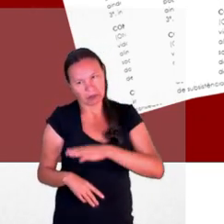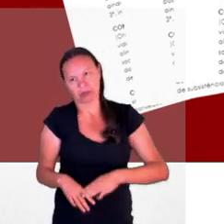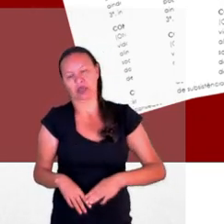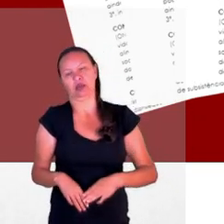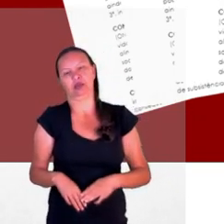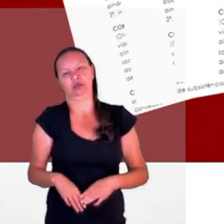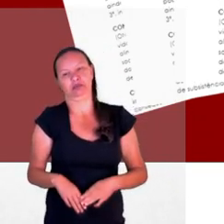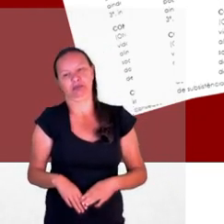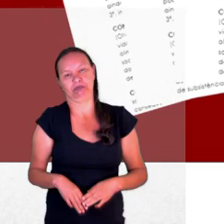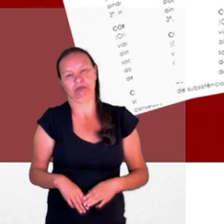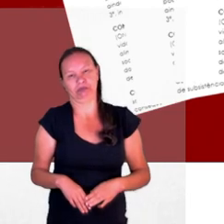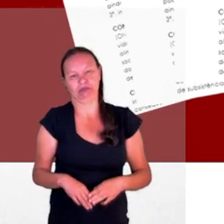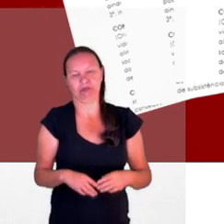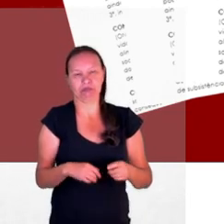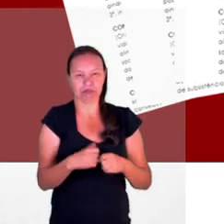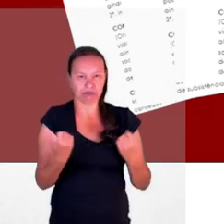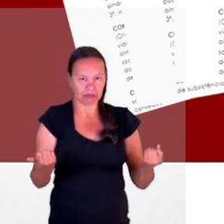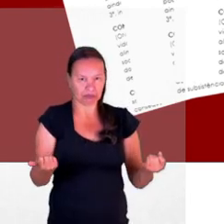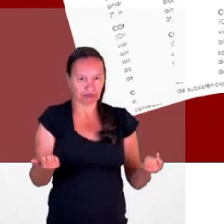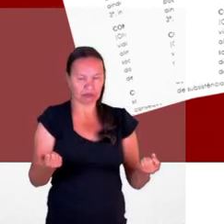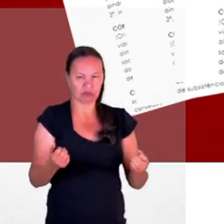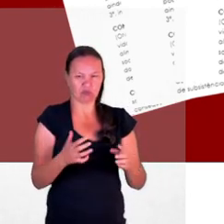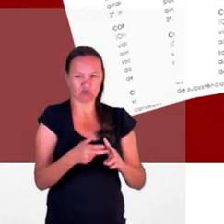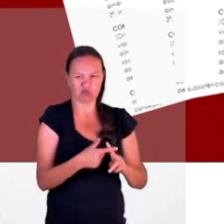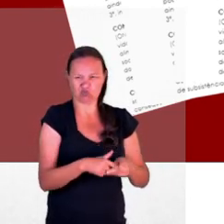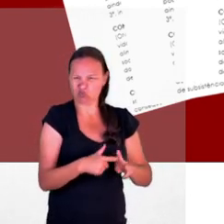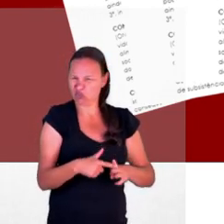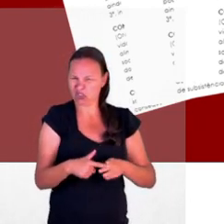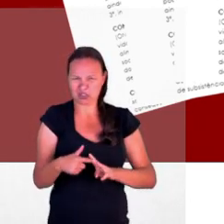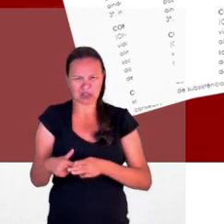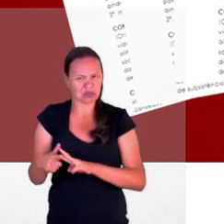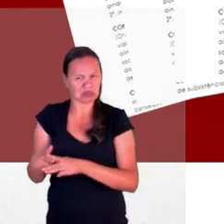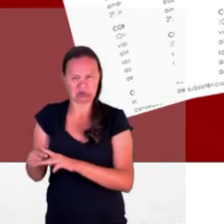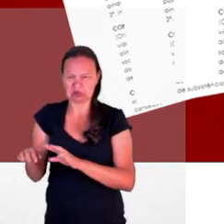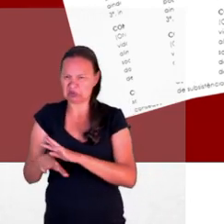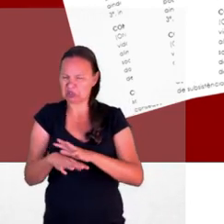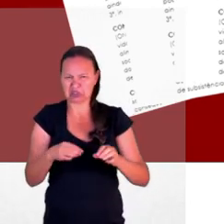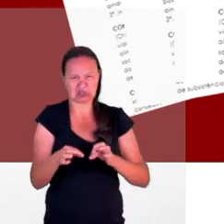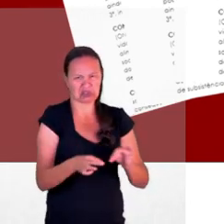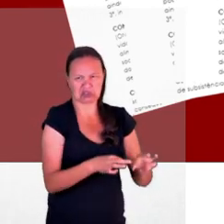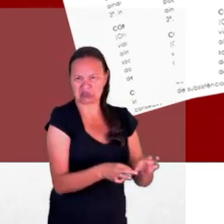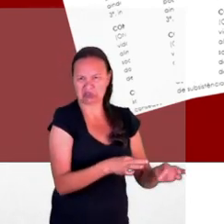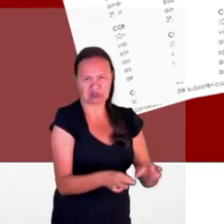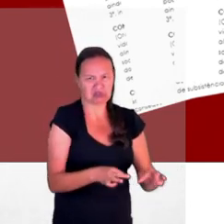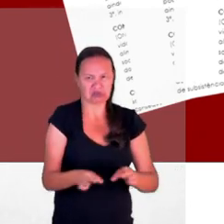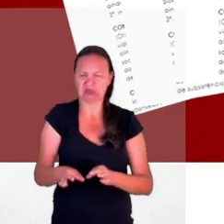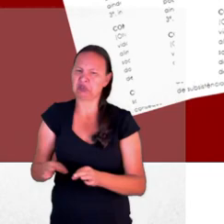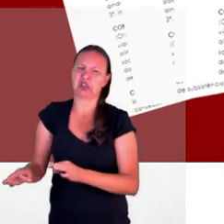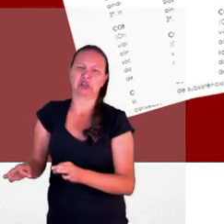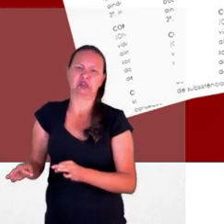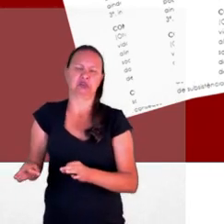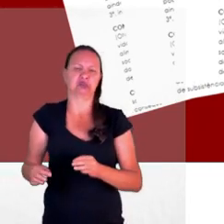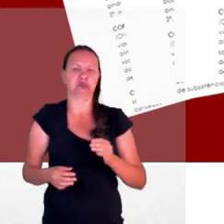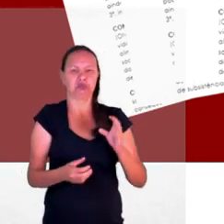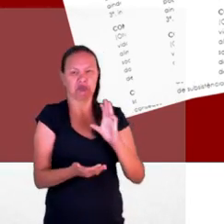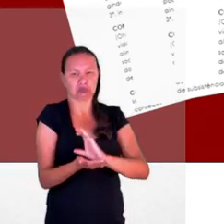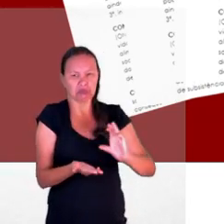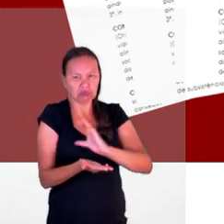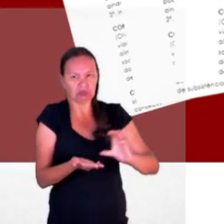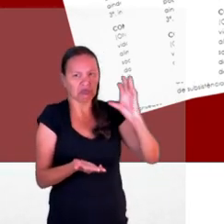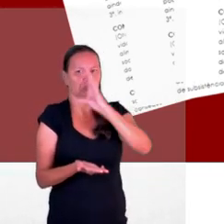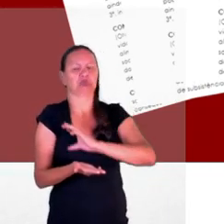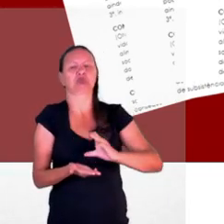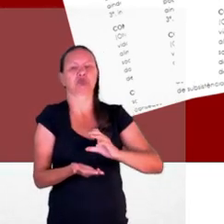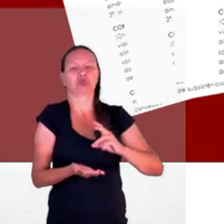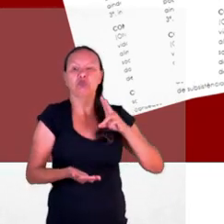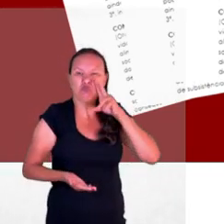em que se desestruturaram os os conselhos e o conia Nacional isso foi muito